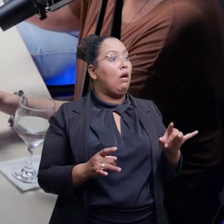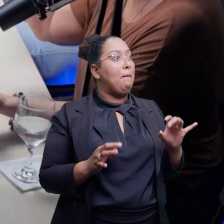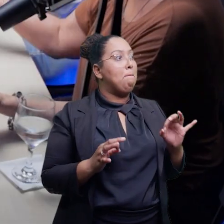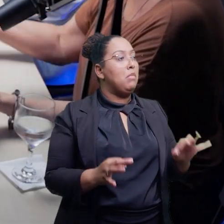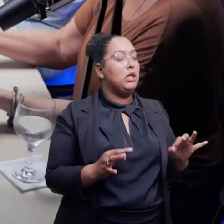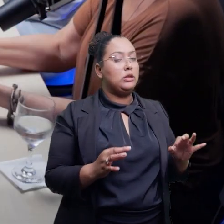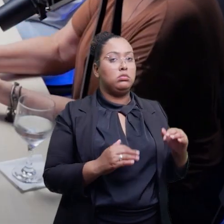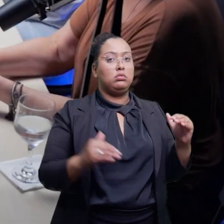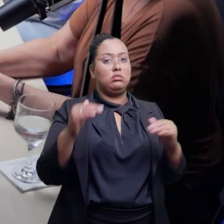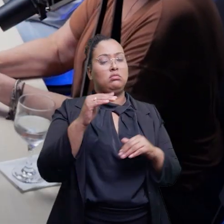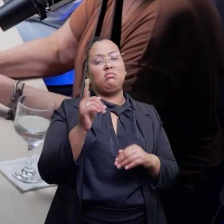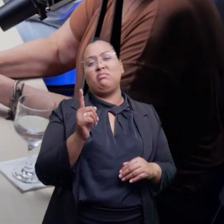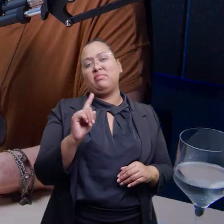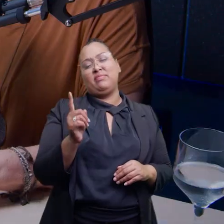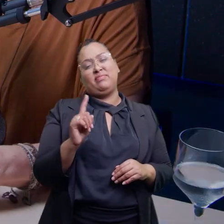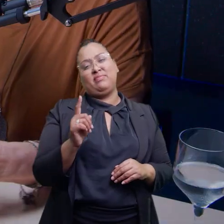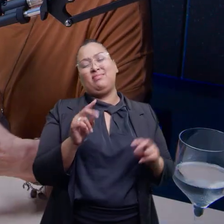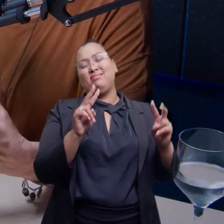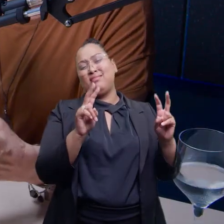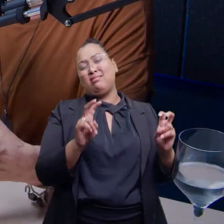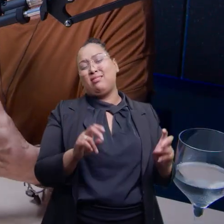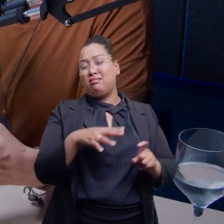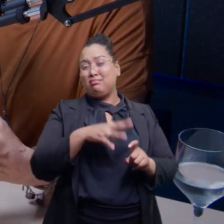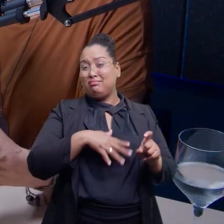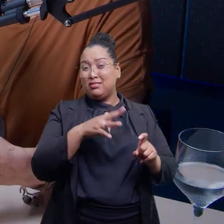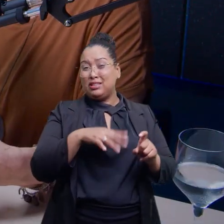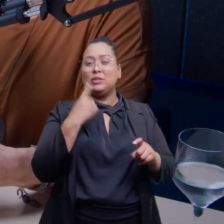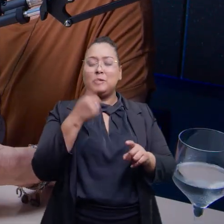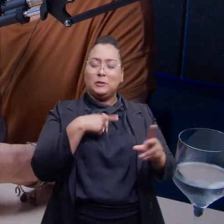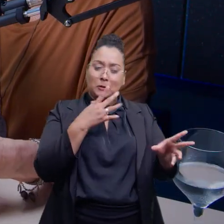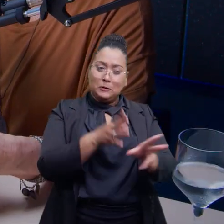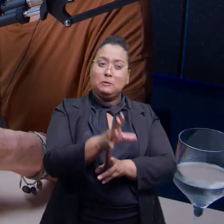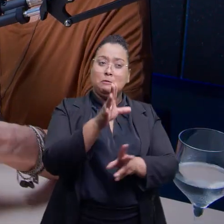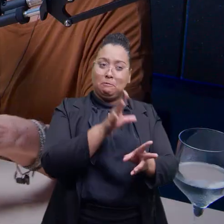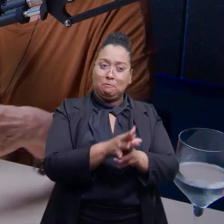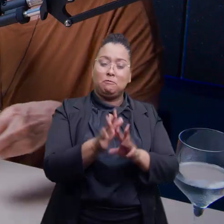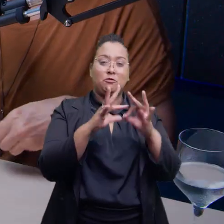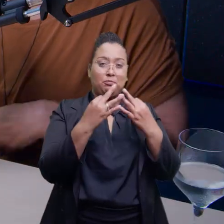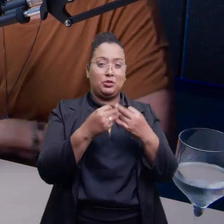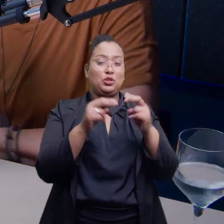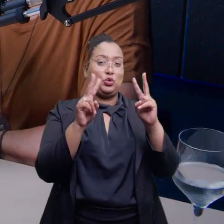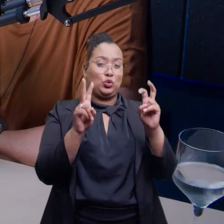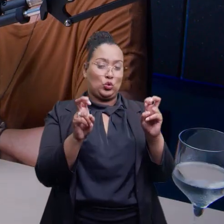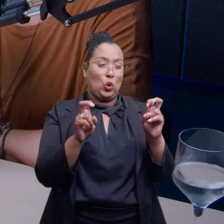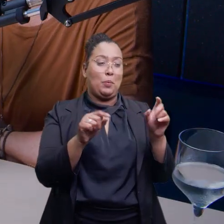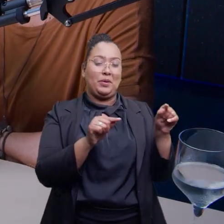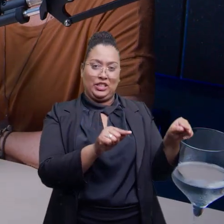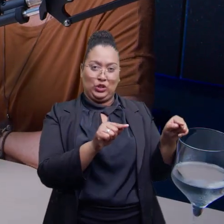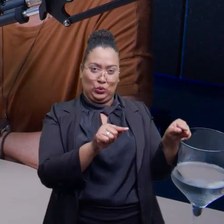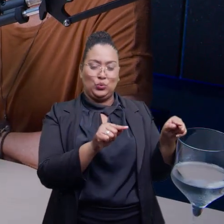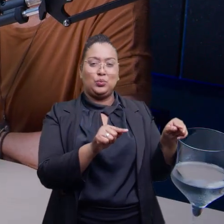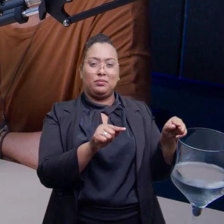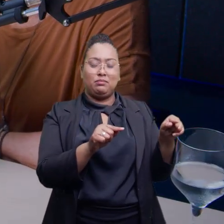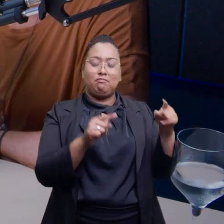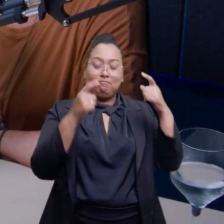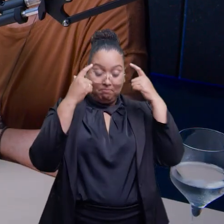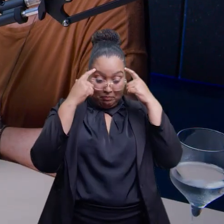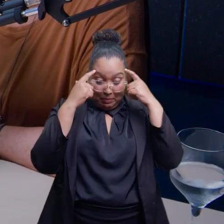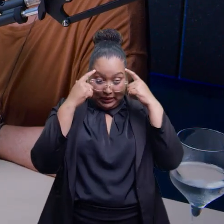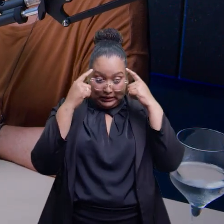vai dominar. Então, esses mitos a gente trabalha muito com as famílias, sobre essa possibilidade